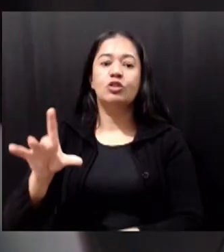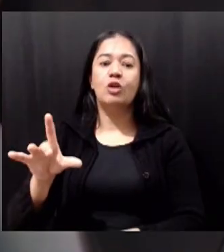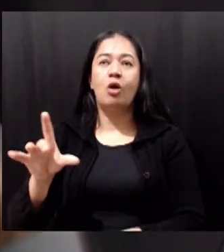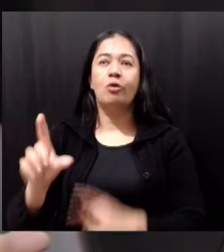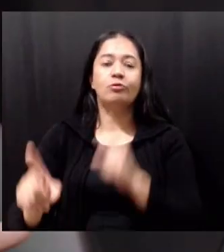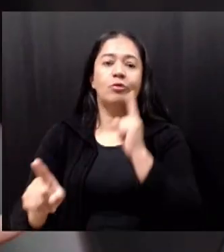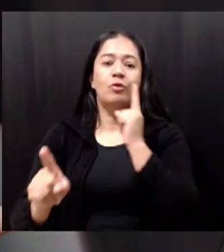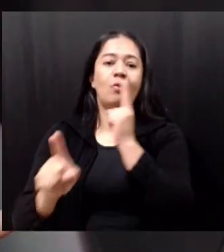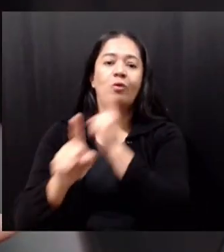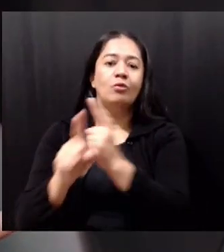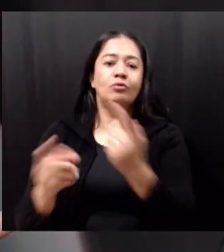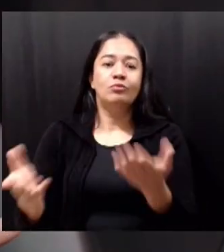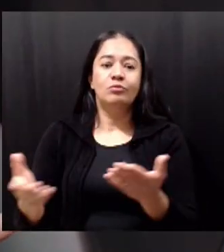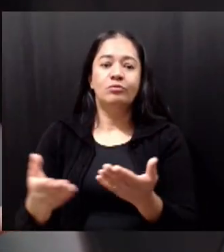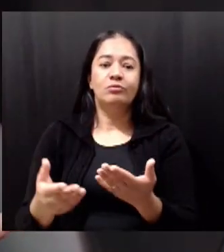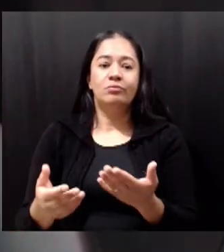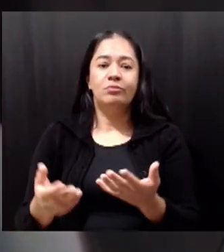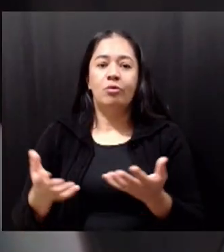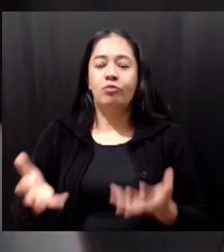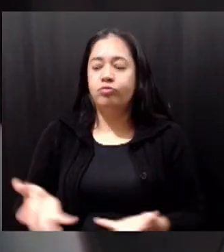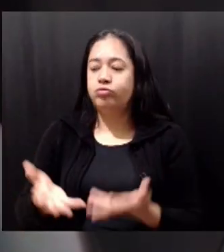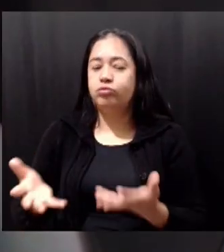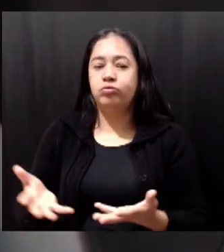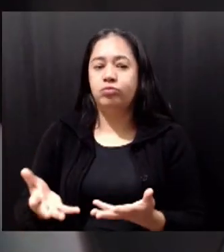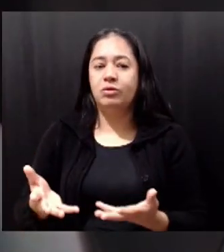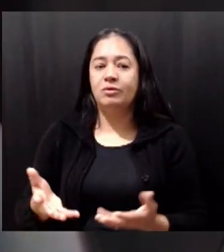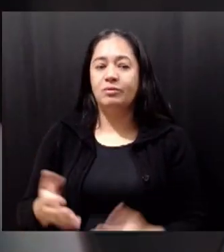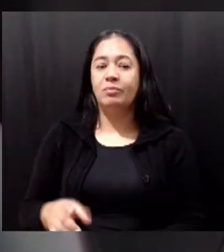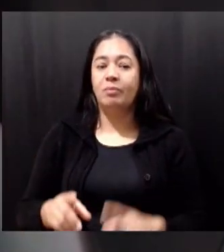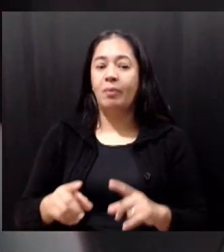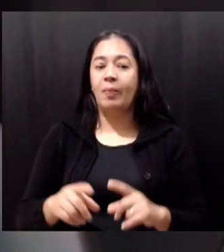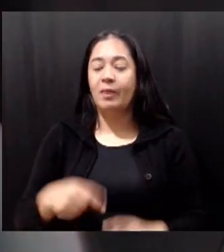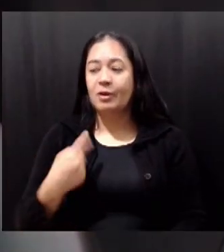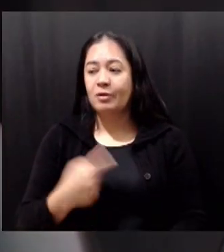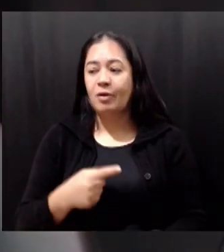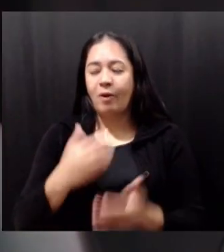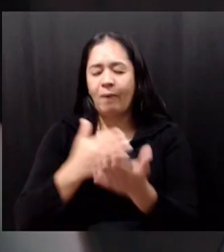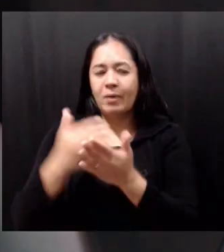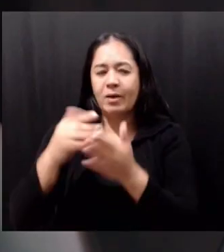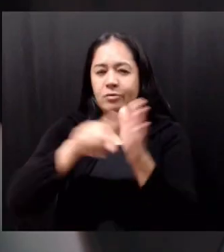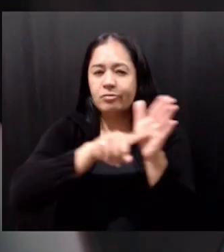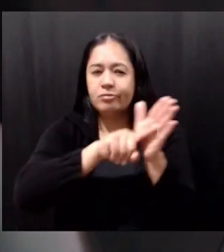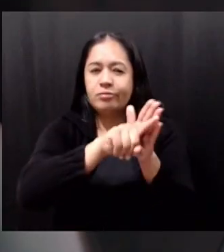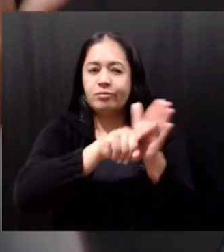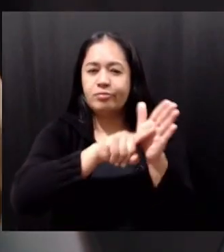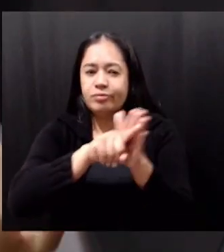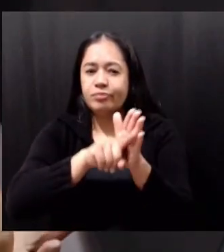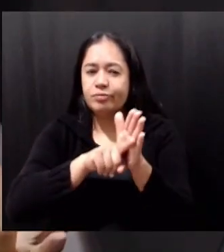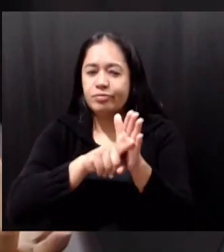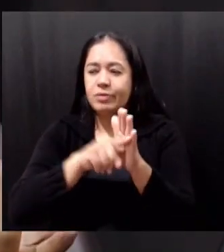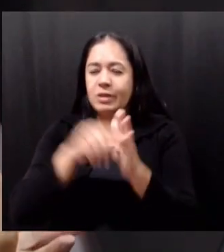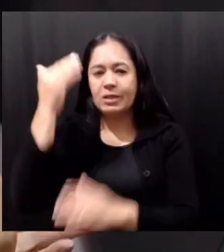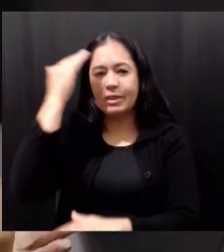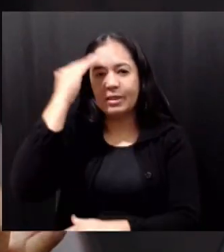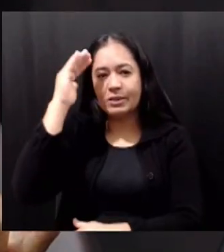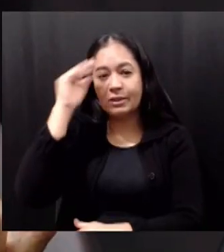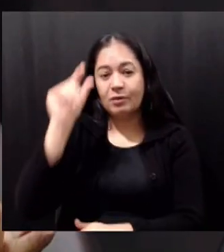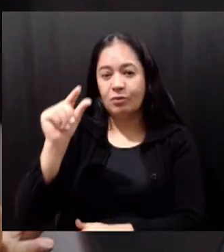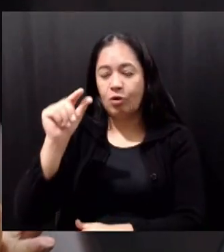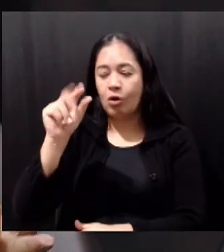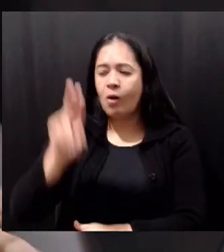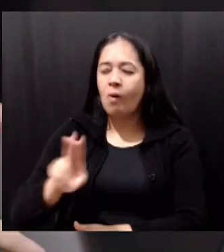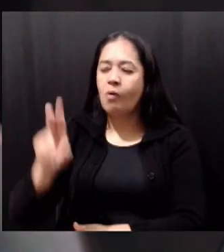algum estímulo que esteja produzindo isso. E quando a gente começa a investigar e vai entender um pouco qual que é o uso do celular na vida